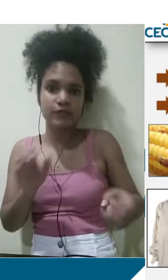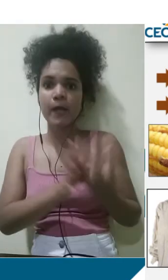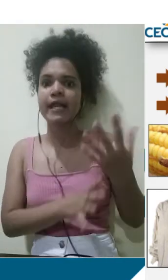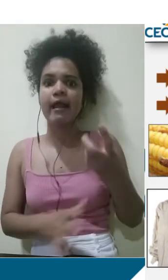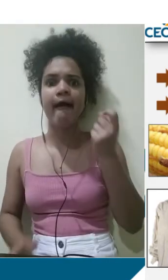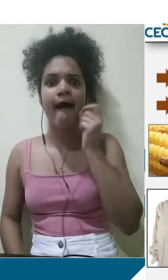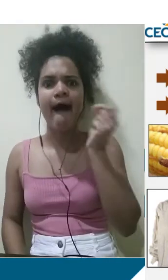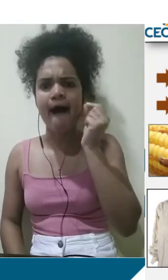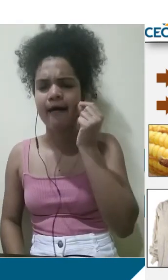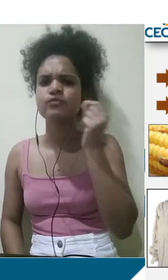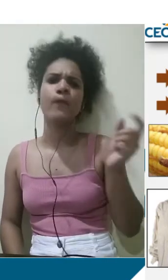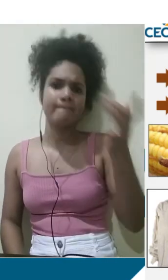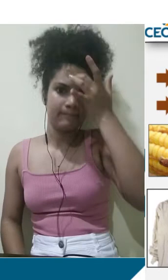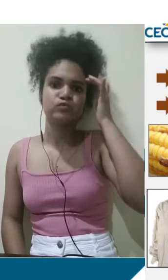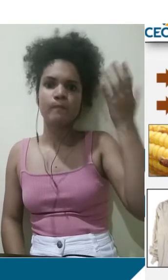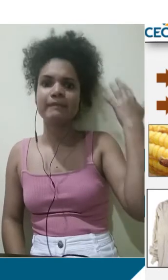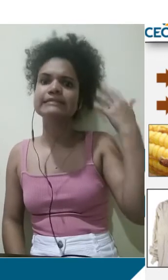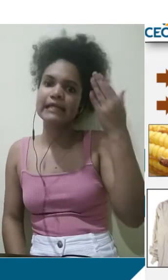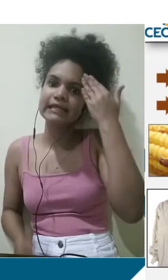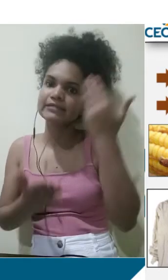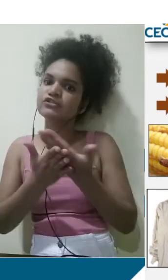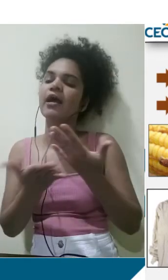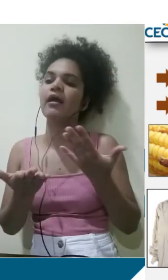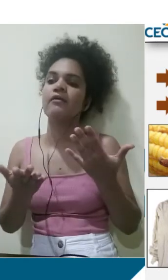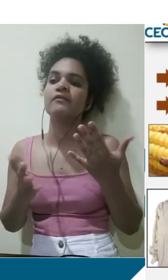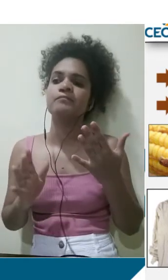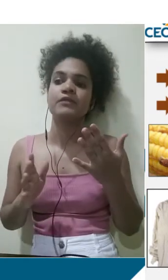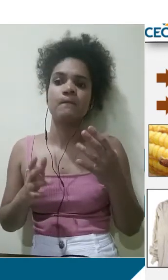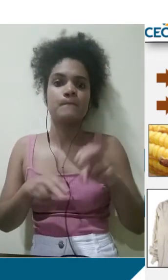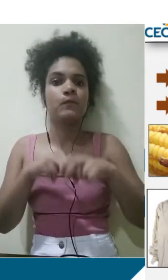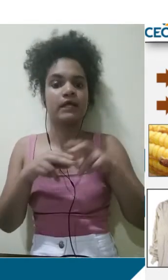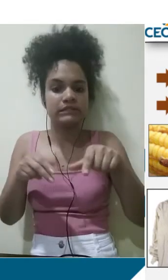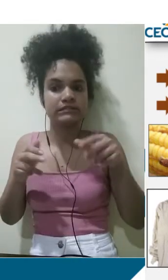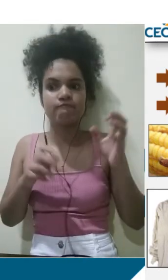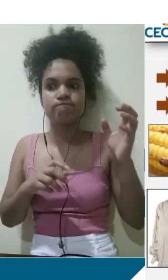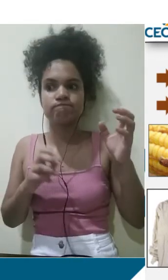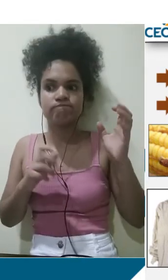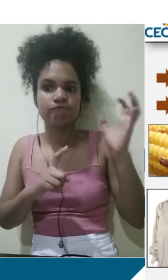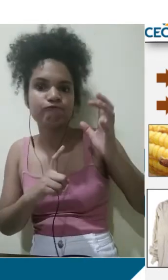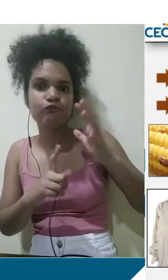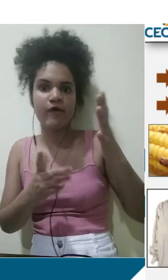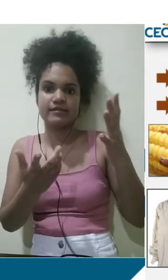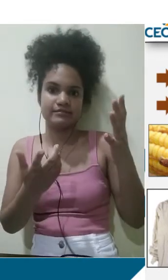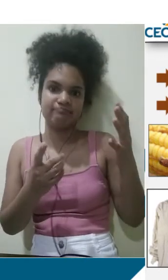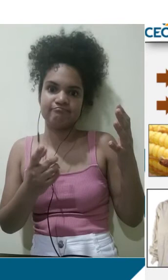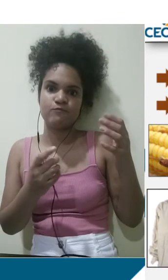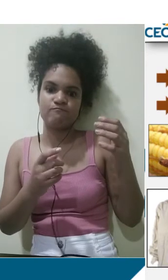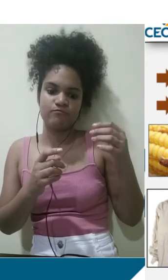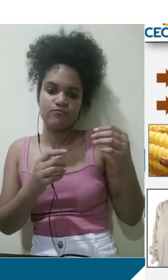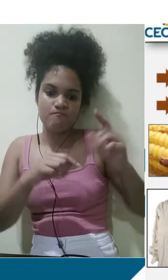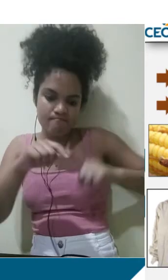espontânea, através desse princípio ativo, dessa força vital que a matéria teria de gerar